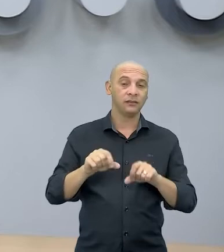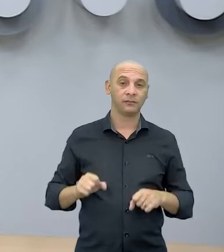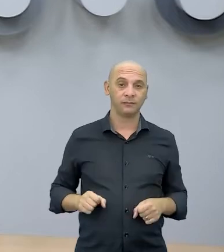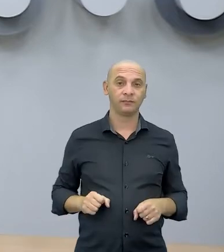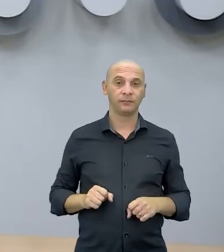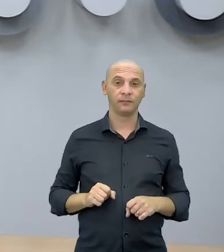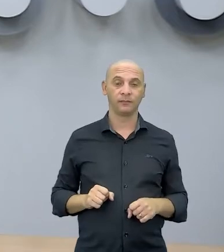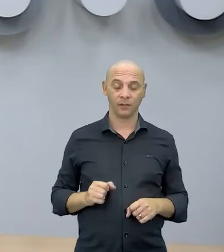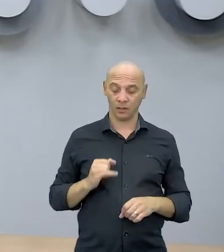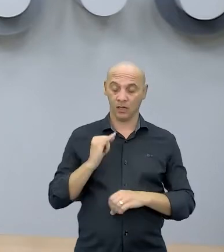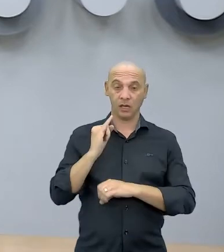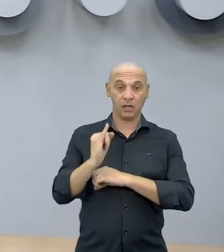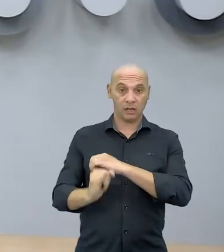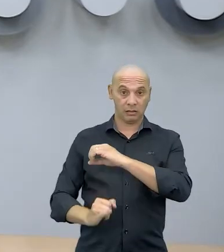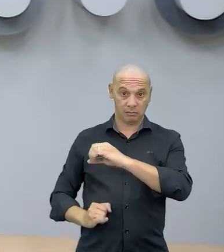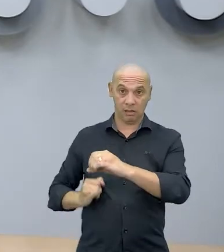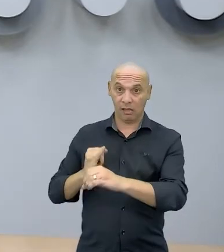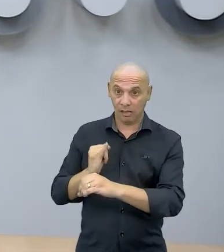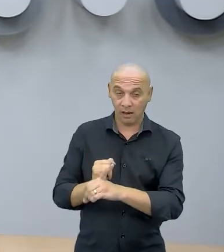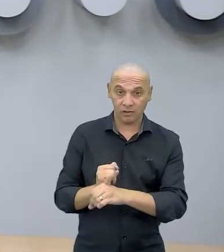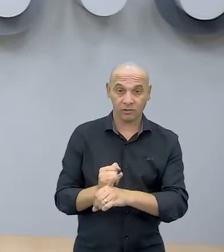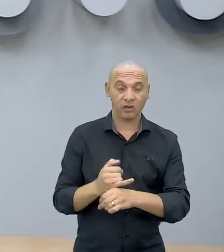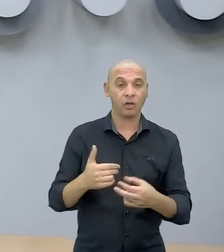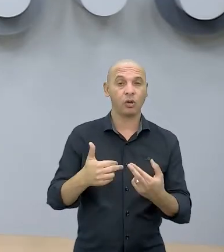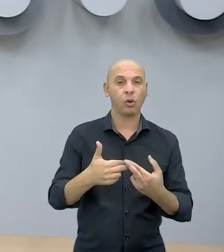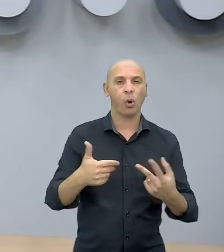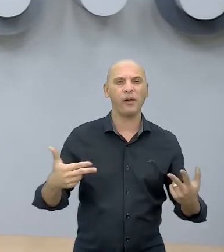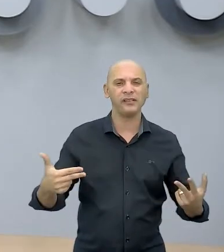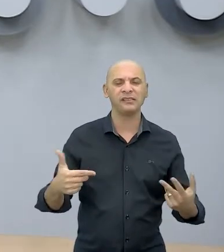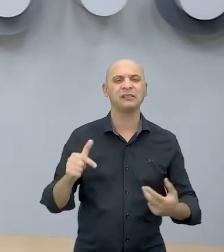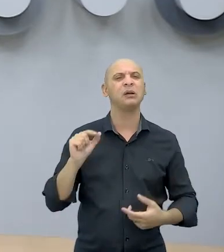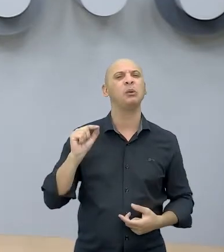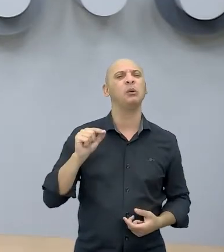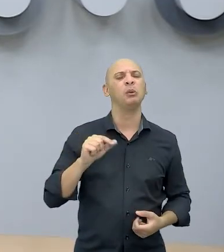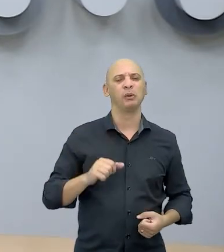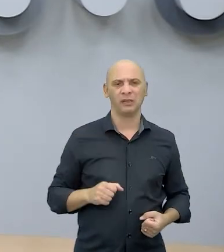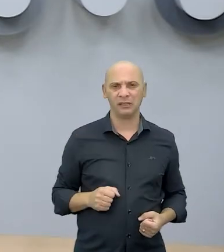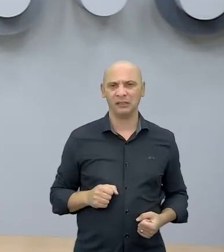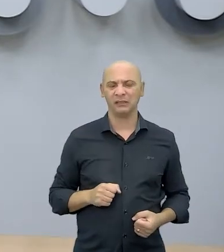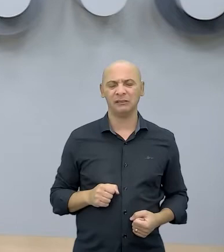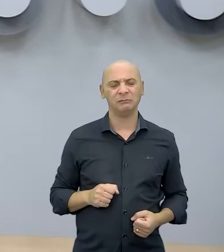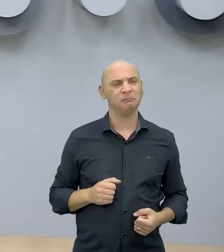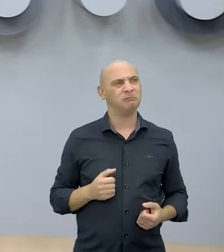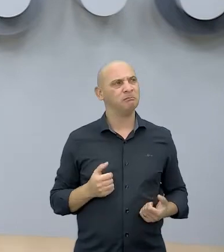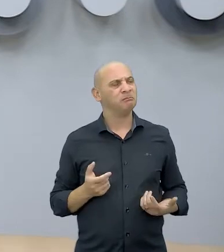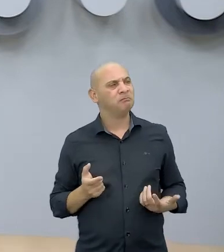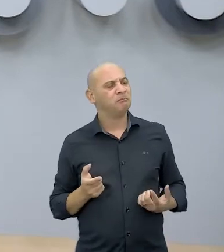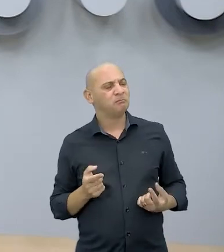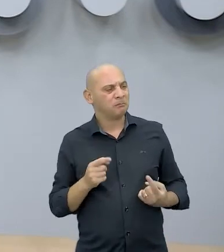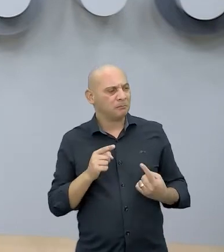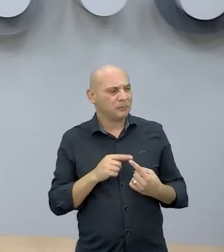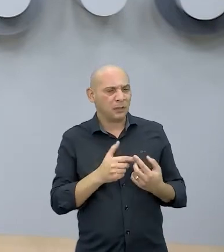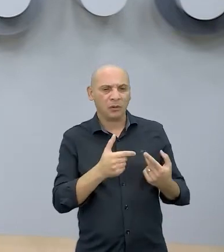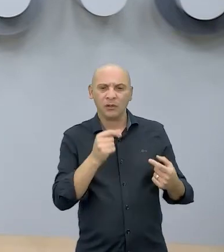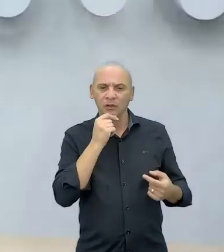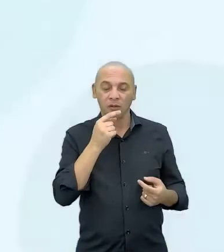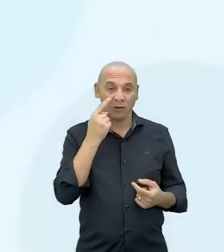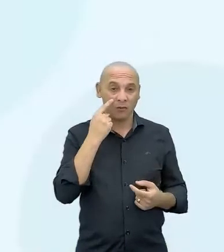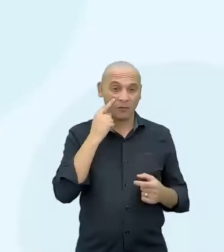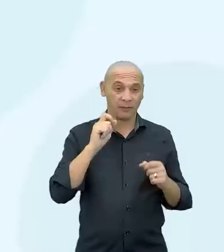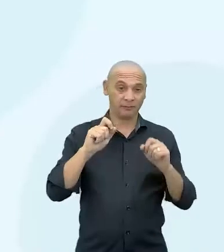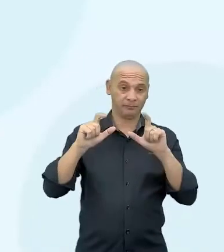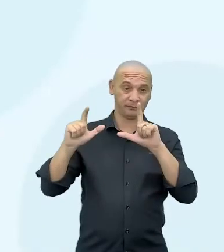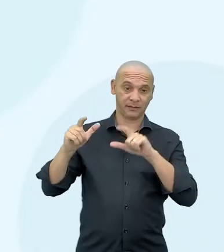internet das coisas, né? Quando a gente fala de sensores incorporados a objetos, vamos pôr na tela, por